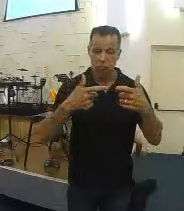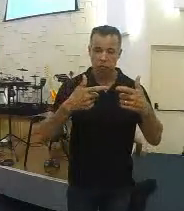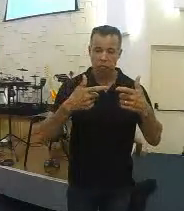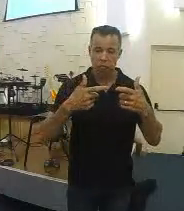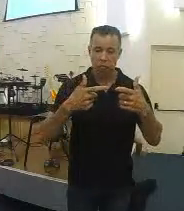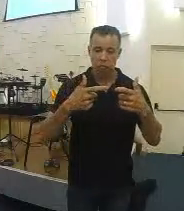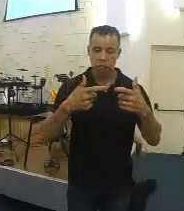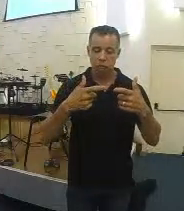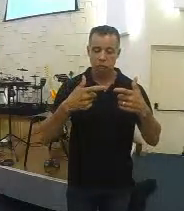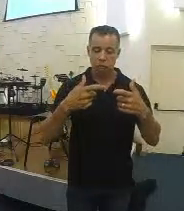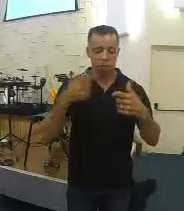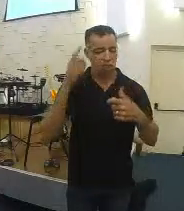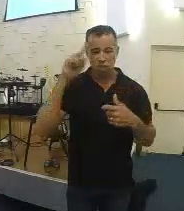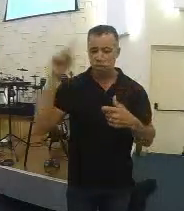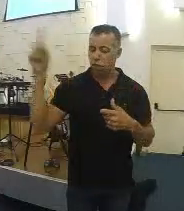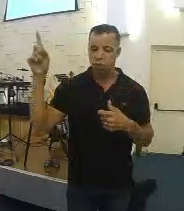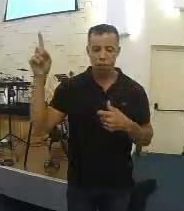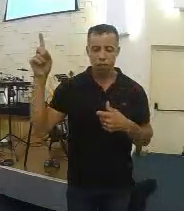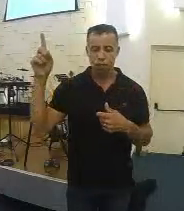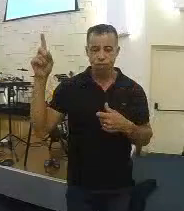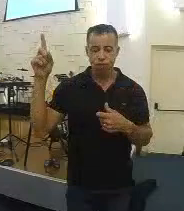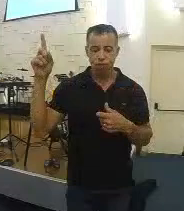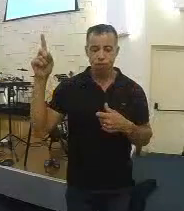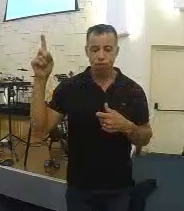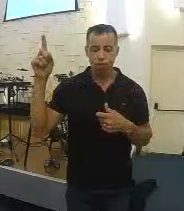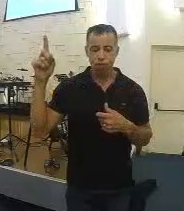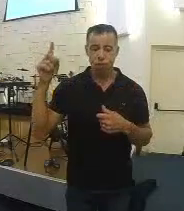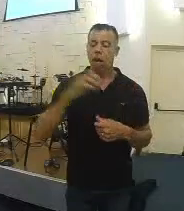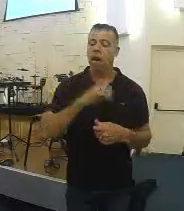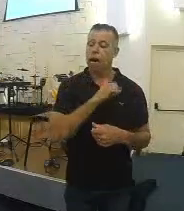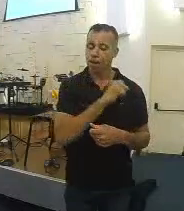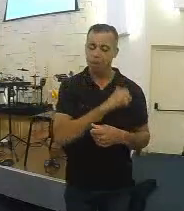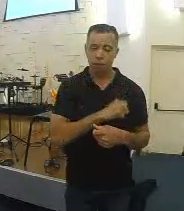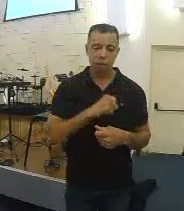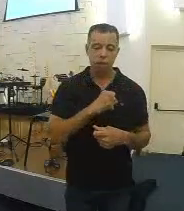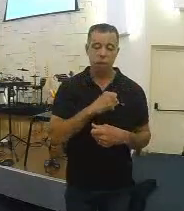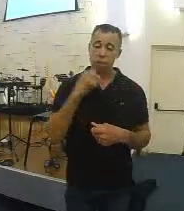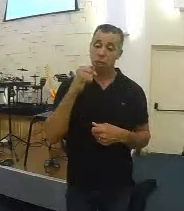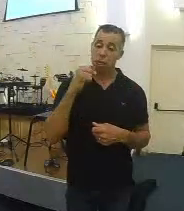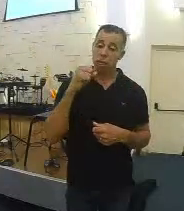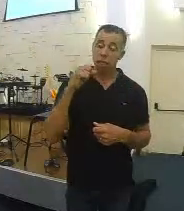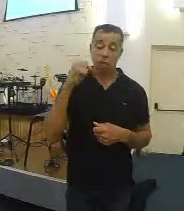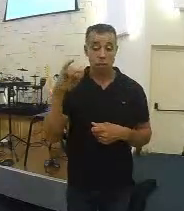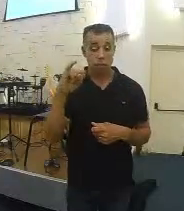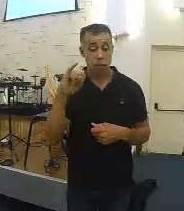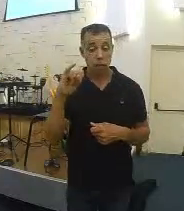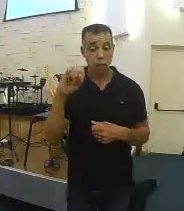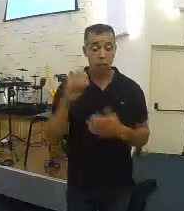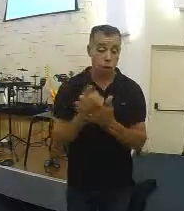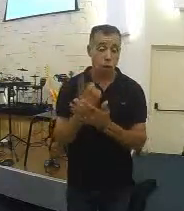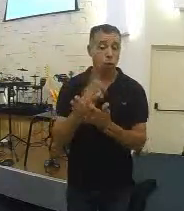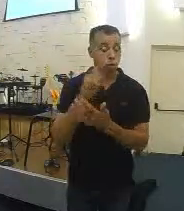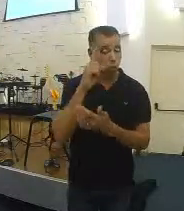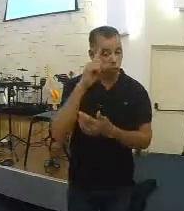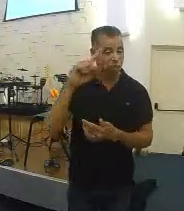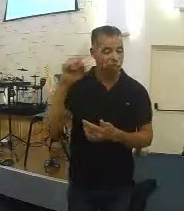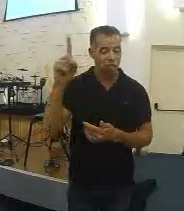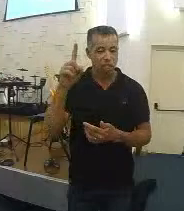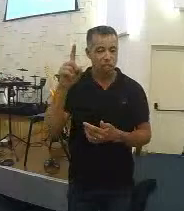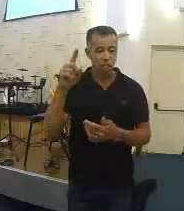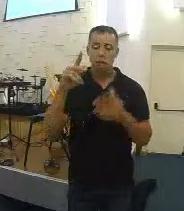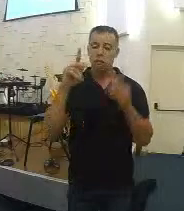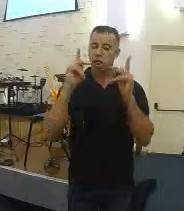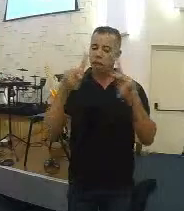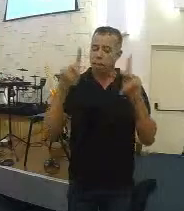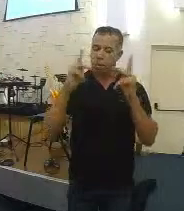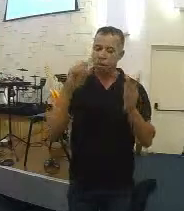Deus. Irmãos queridos, se algum dia os irmãos entenderem que a igreja batista não está pregando a verdade, que